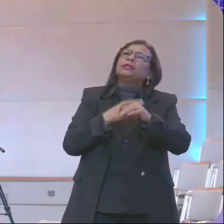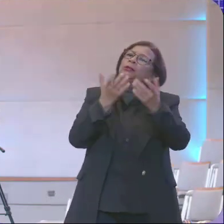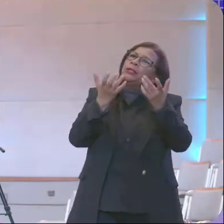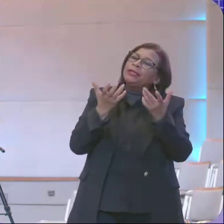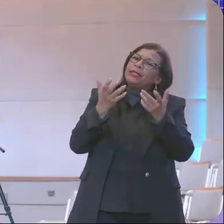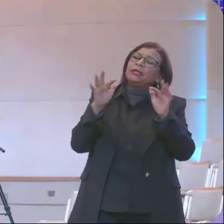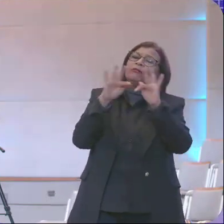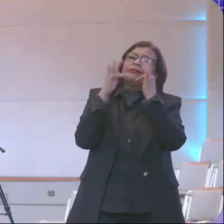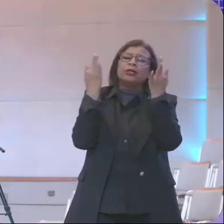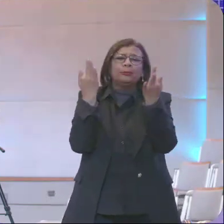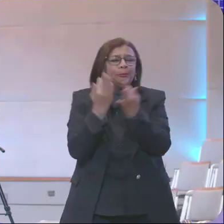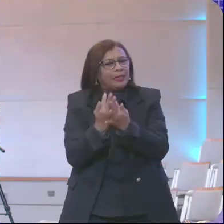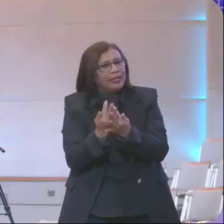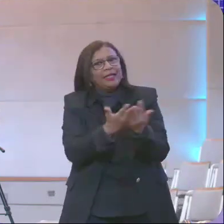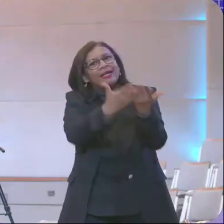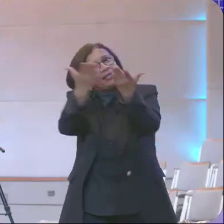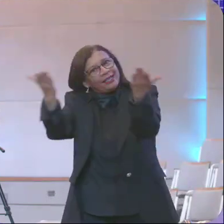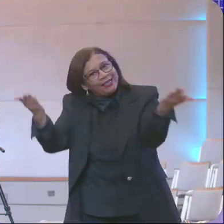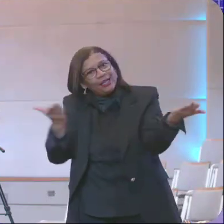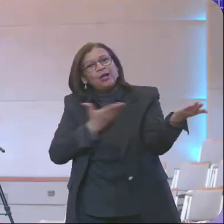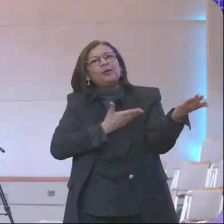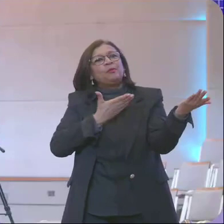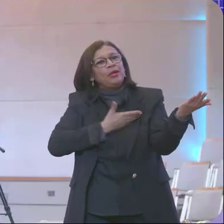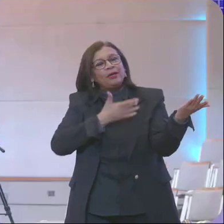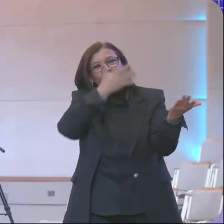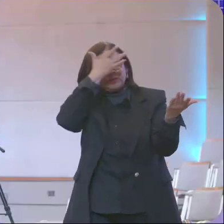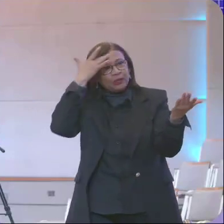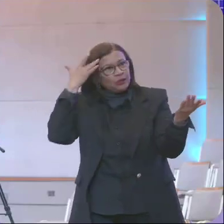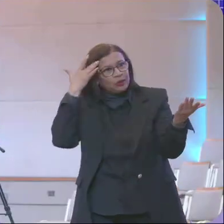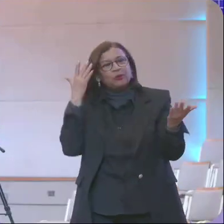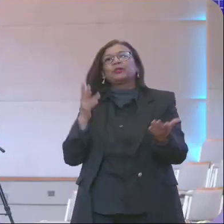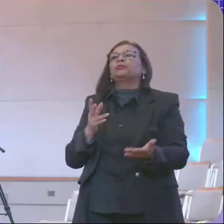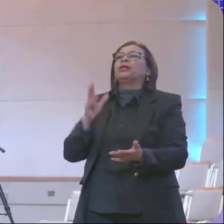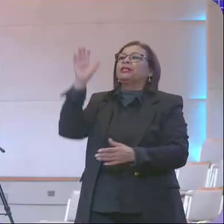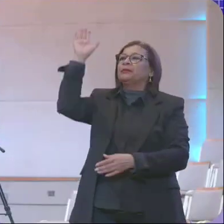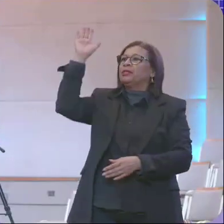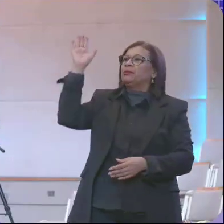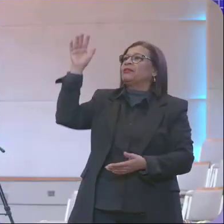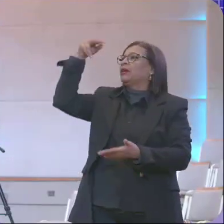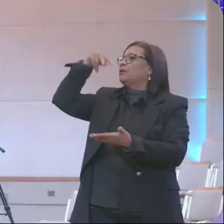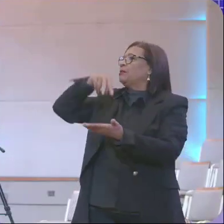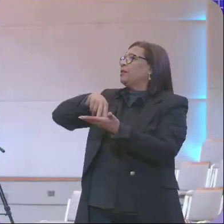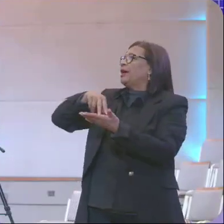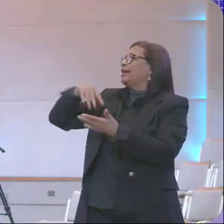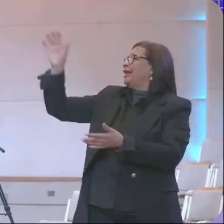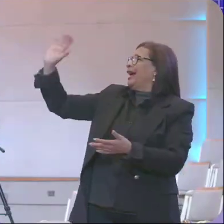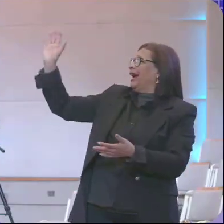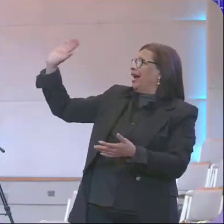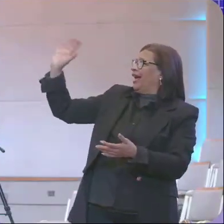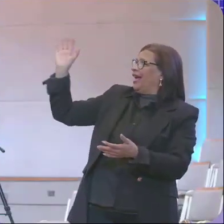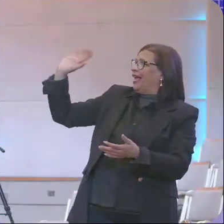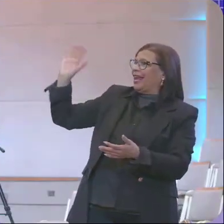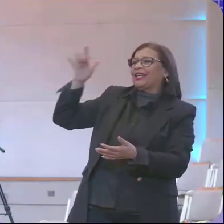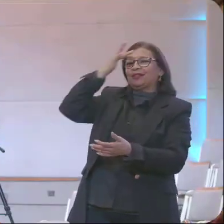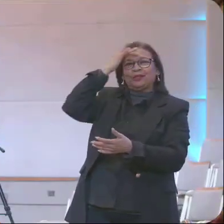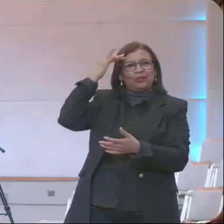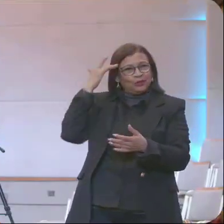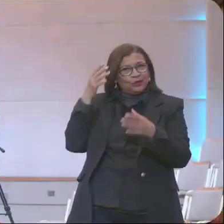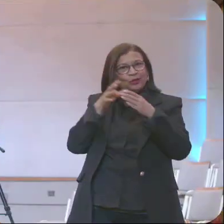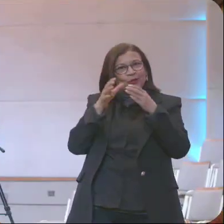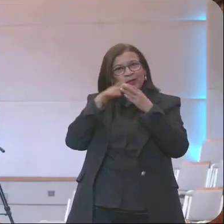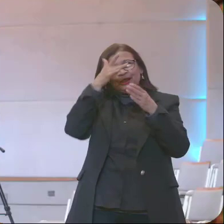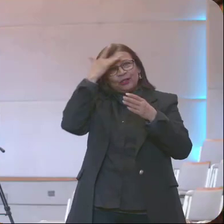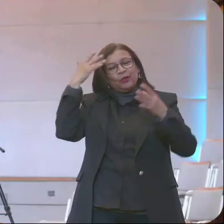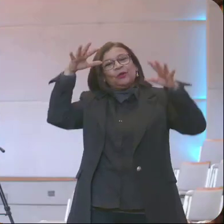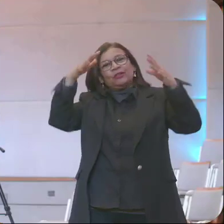os familiares, amigos, o pessoal do Parolin pudesse se manifestar nesse momento aqui. O pessoal está ali. Teve